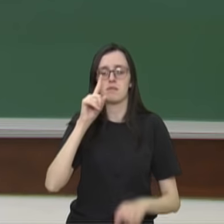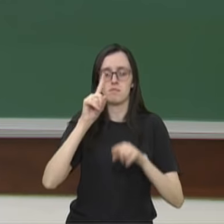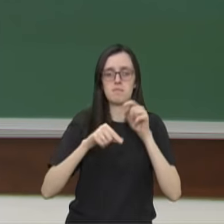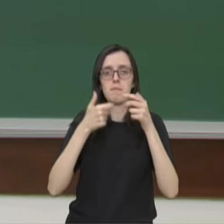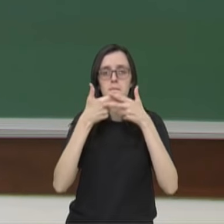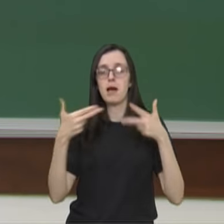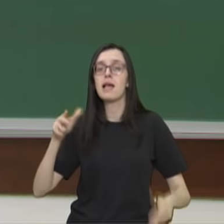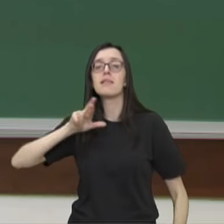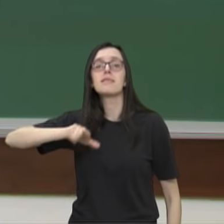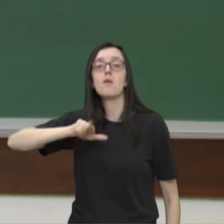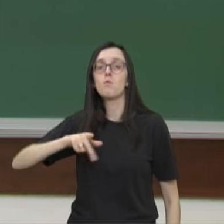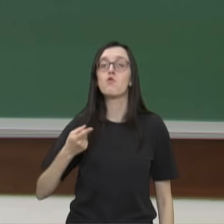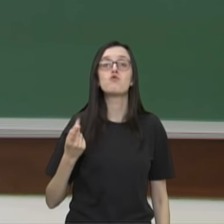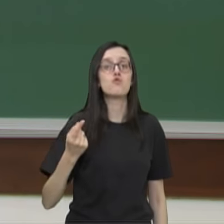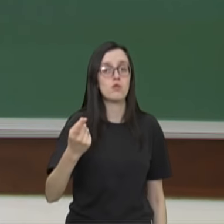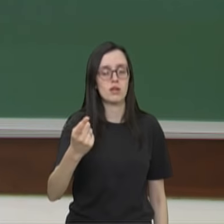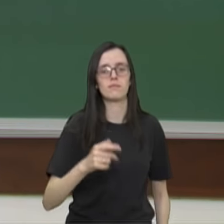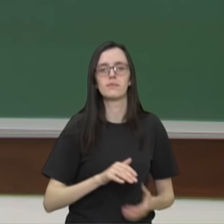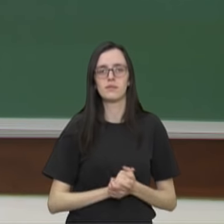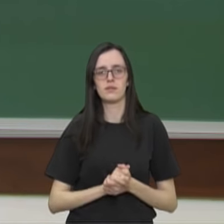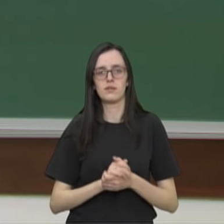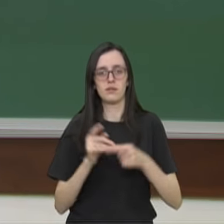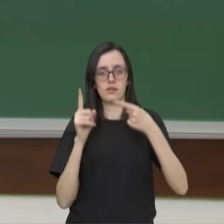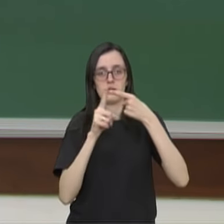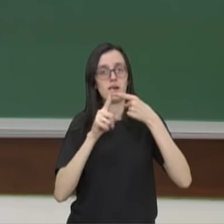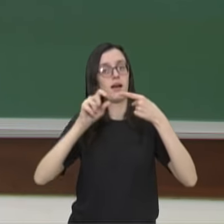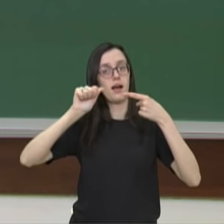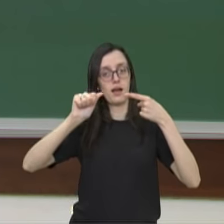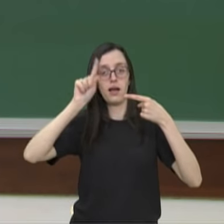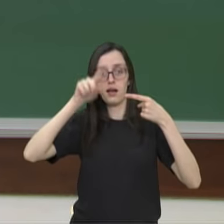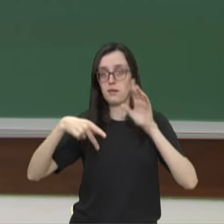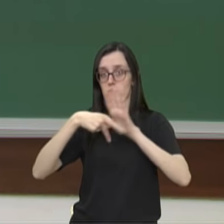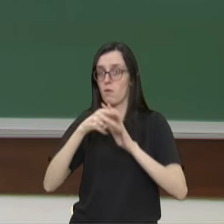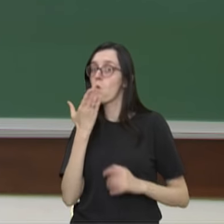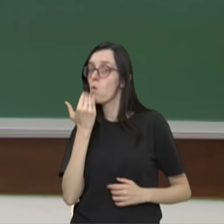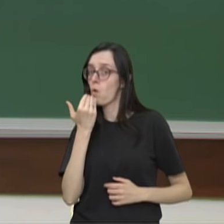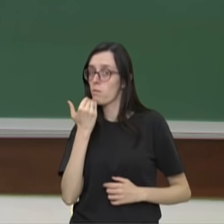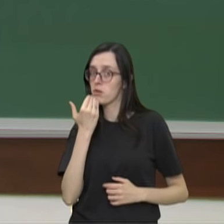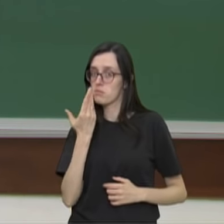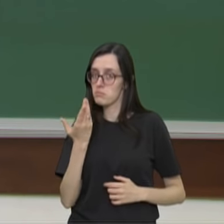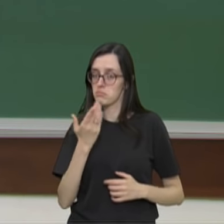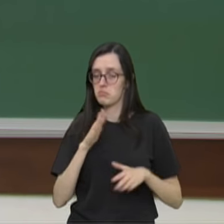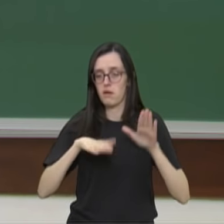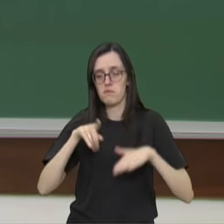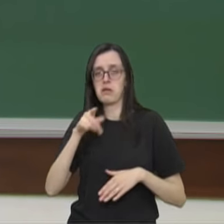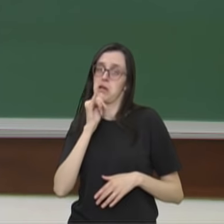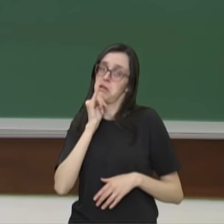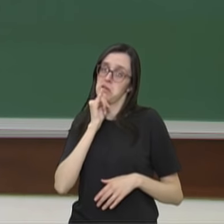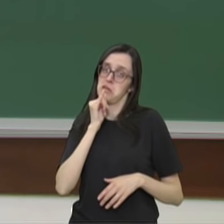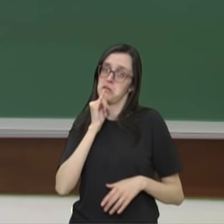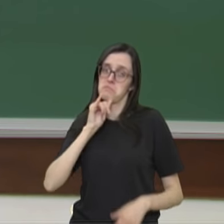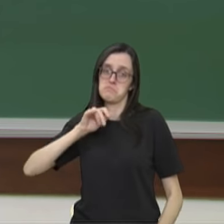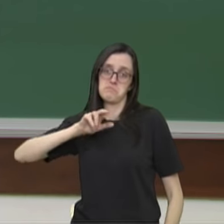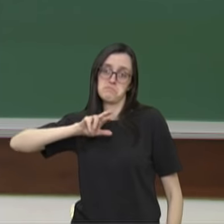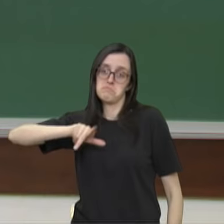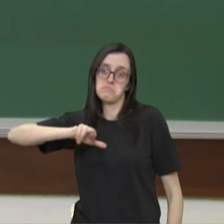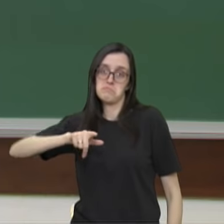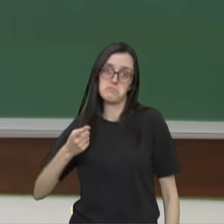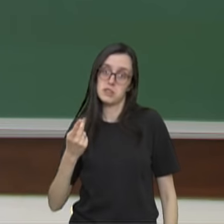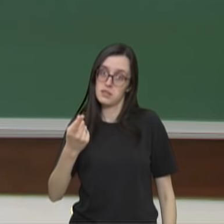indústrias de bens não duráveis letra a indústria alimentícia pode ser considerada como exemplo de indústria é